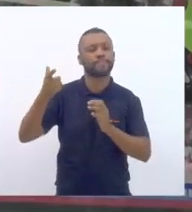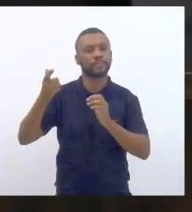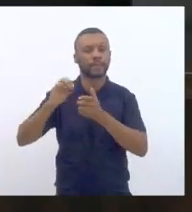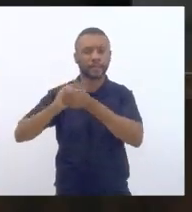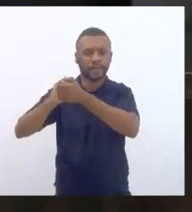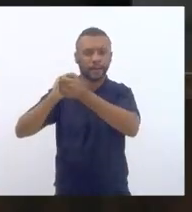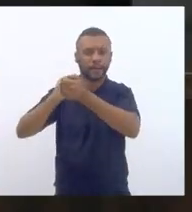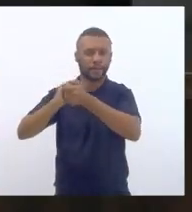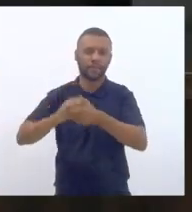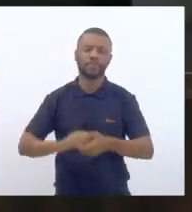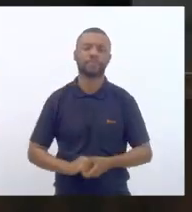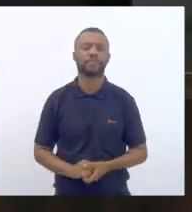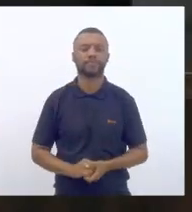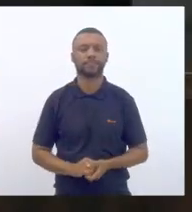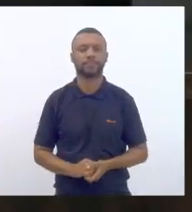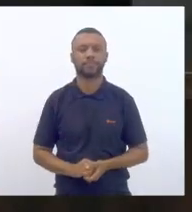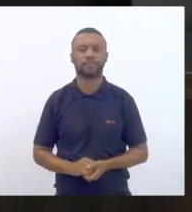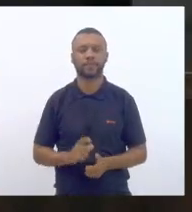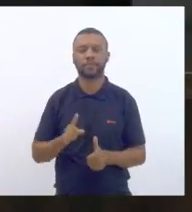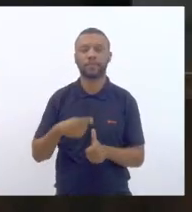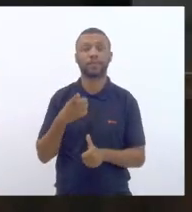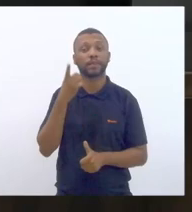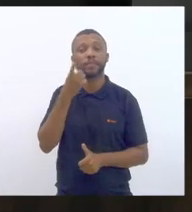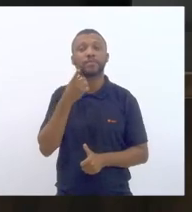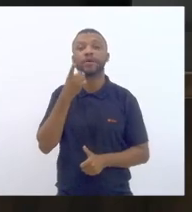Primeiro, deputado Rodrigo.